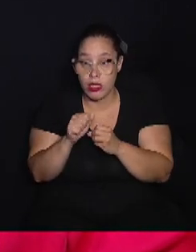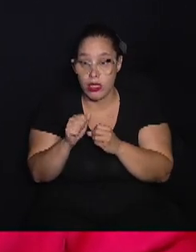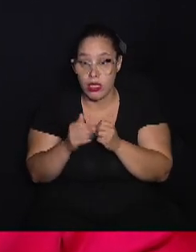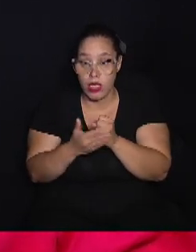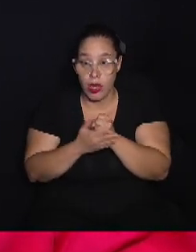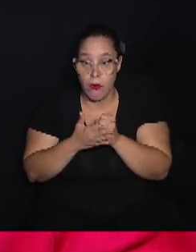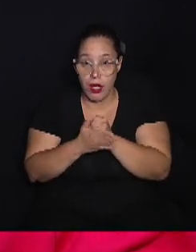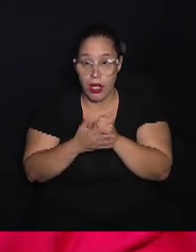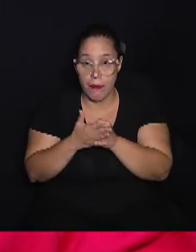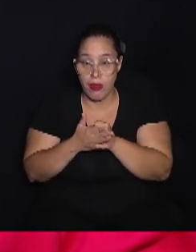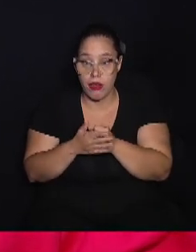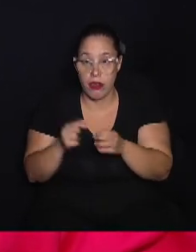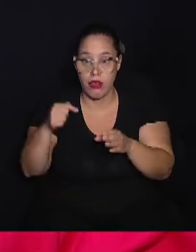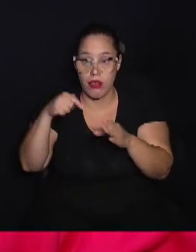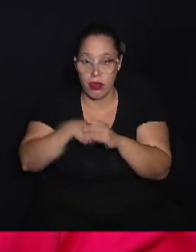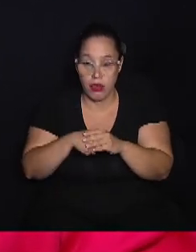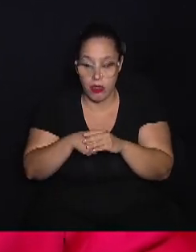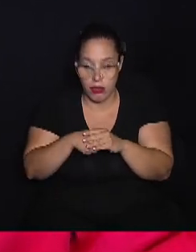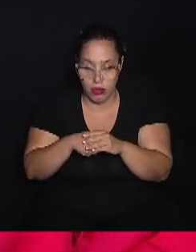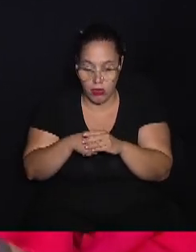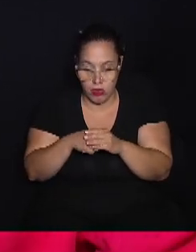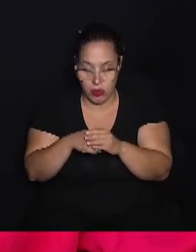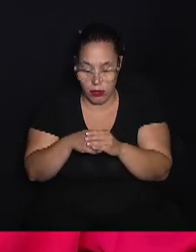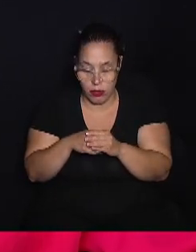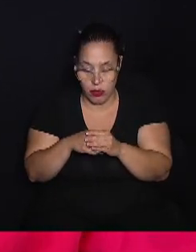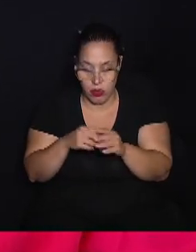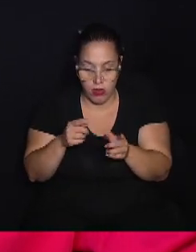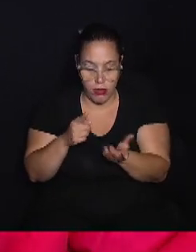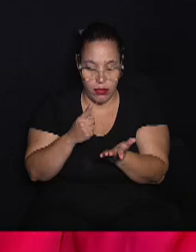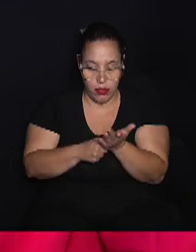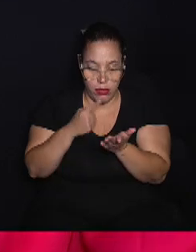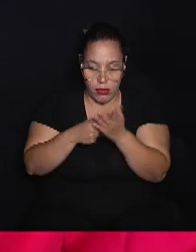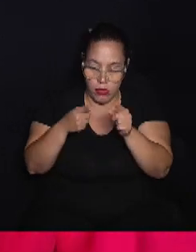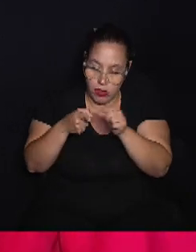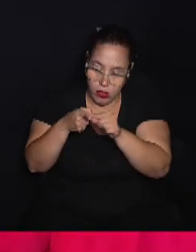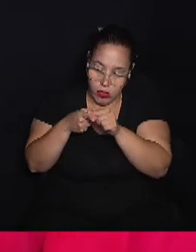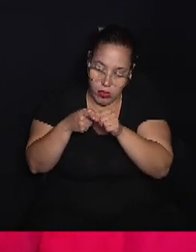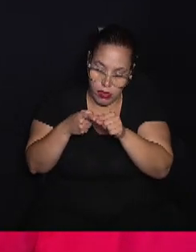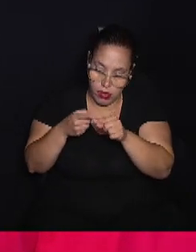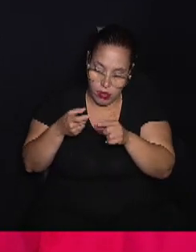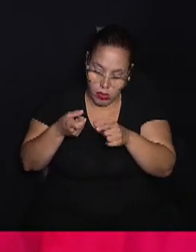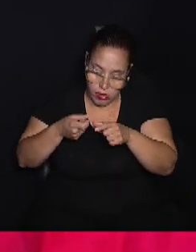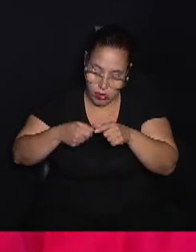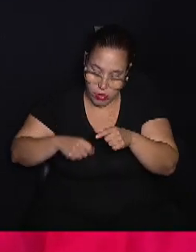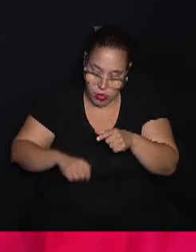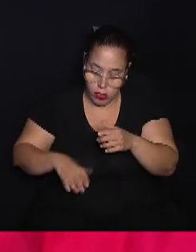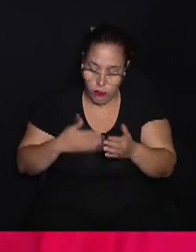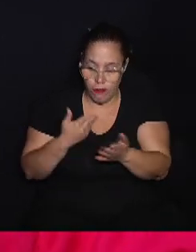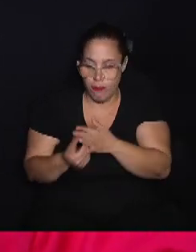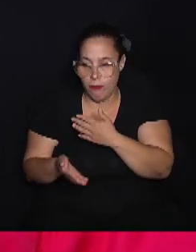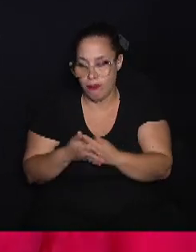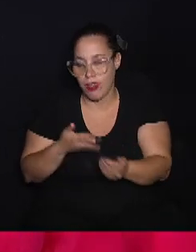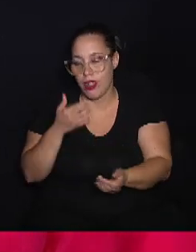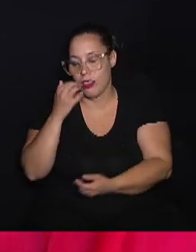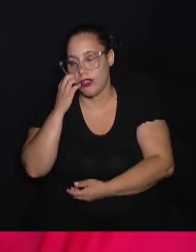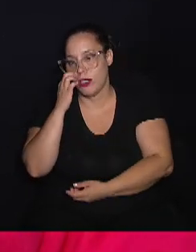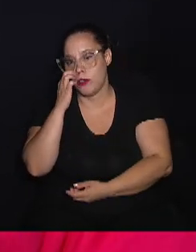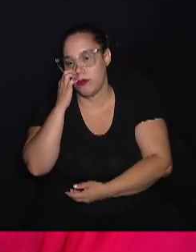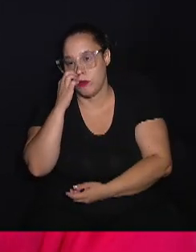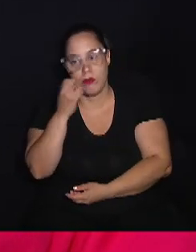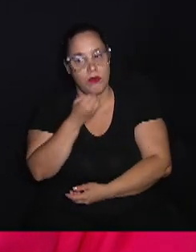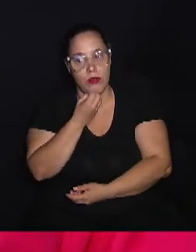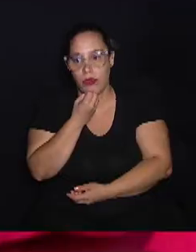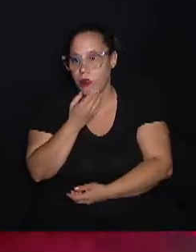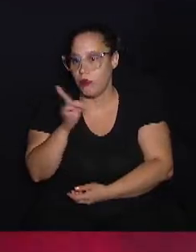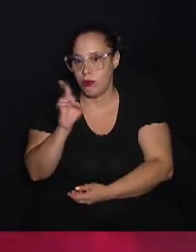capa protetora que quando você coloca o comprimido lá dentro até chegar nesse estômago a gente perde muito da desse comprimido Então não é nada